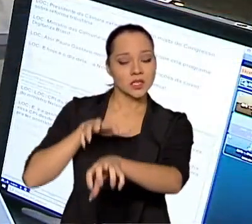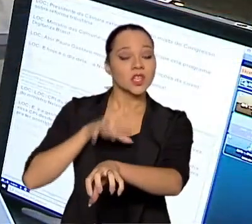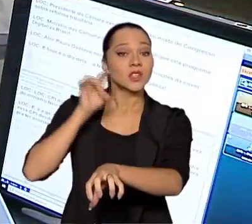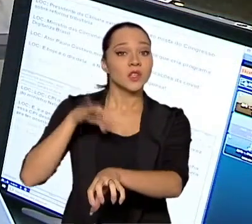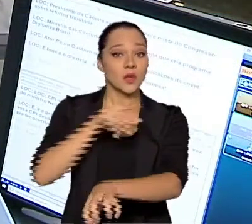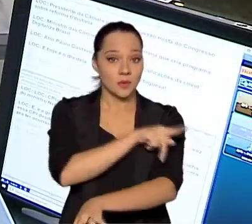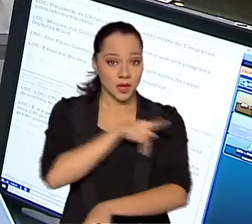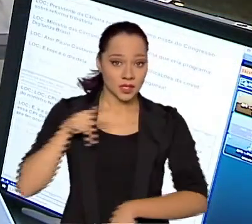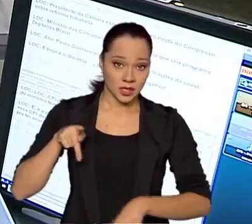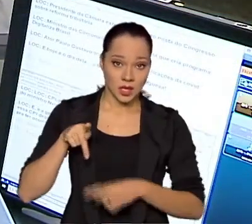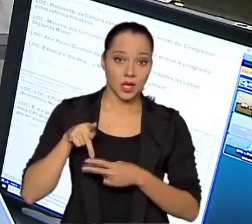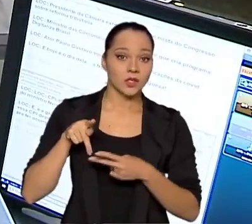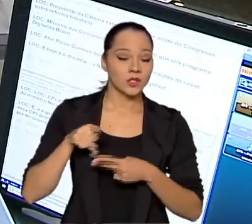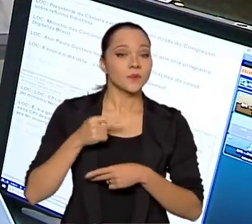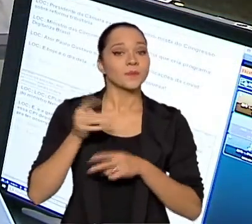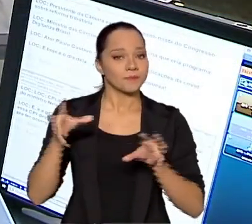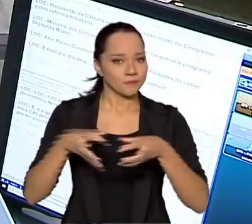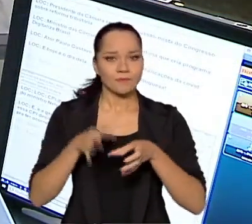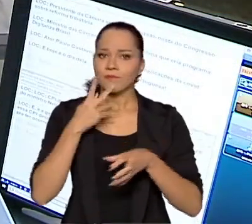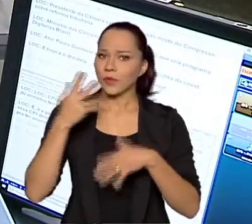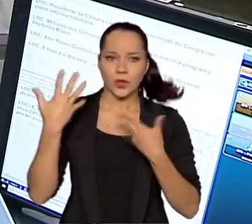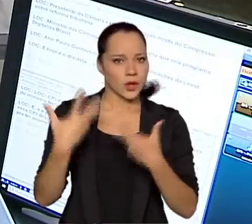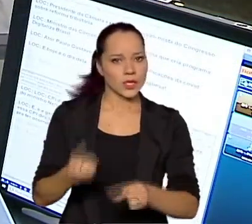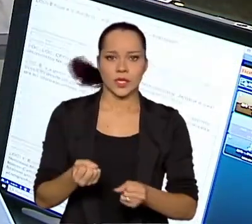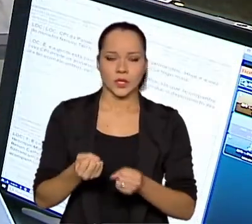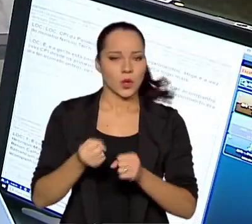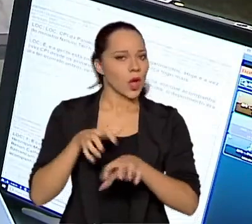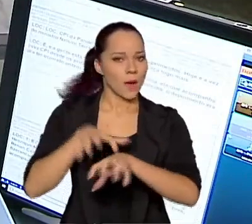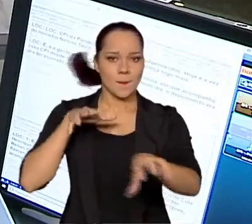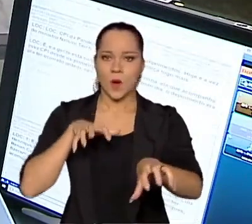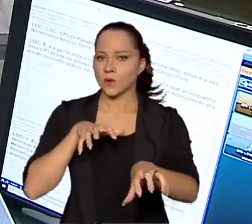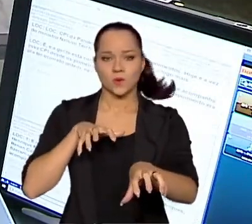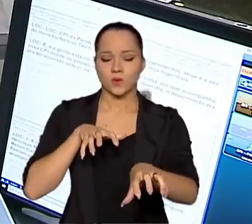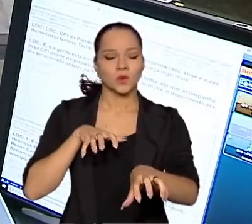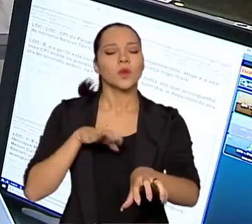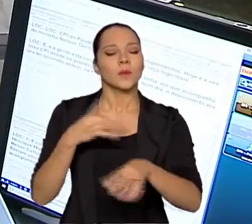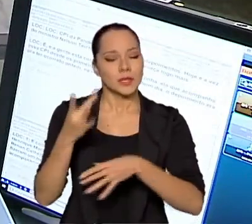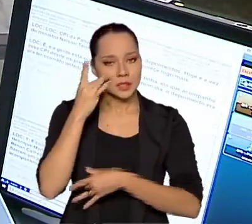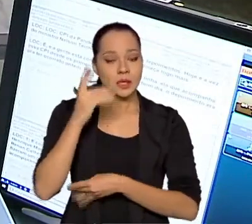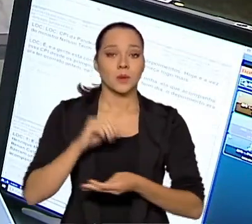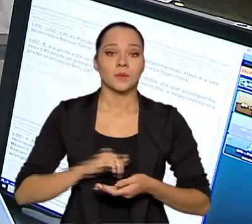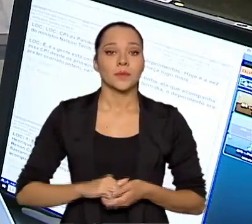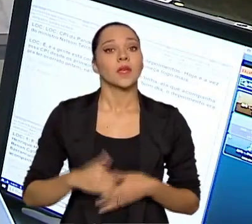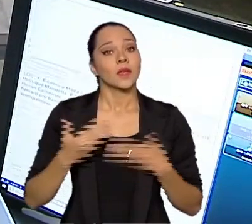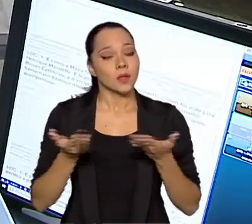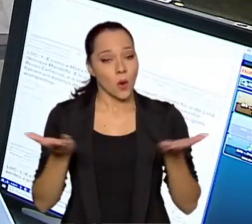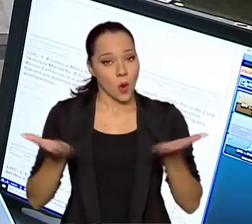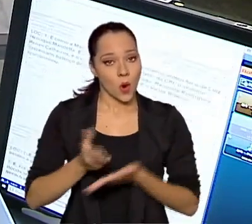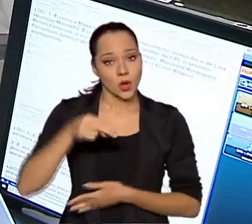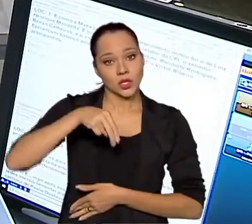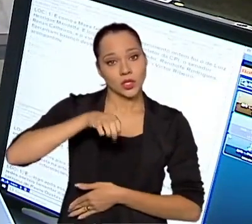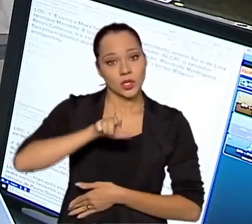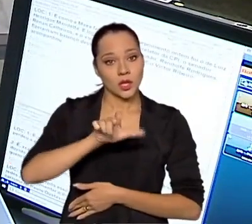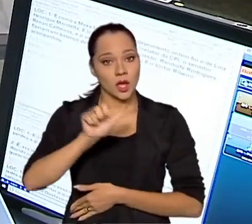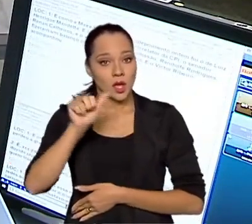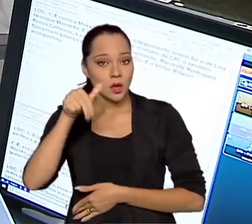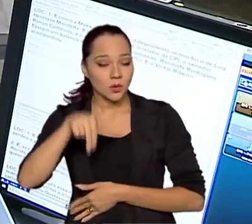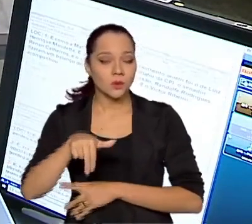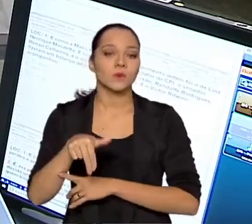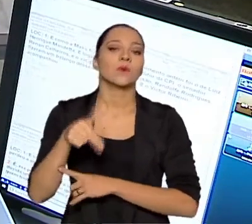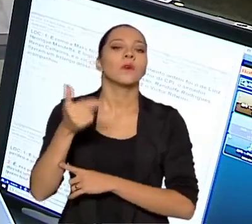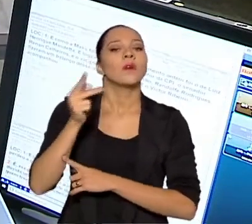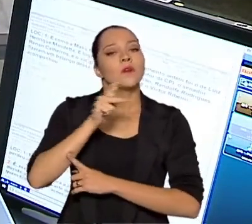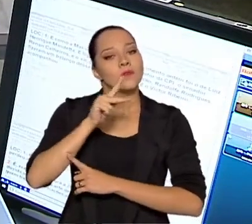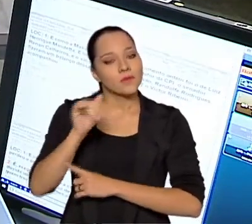presidente da comissão, Omar Aziz, negou esse pedido. Com isso, Nelson Teich segue hoje com a agenda de